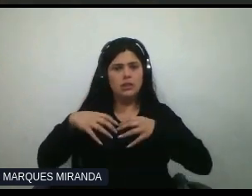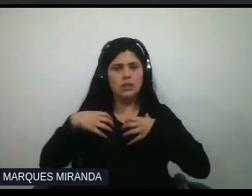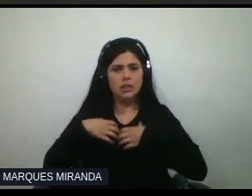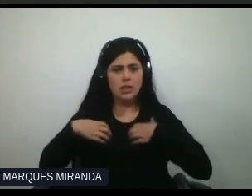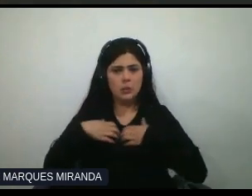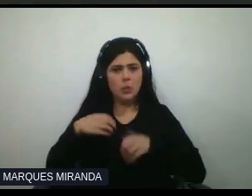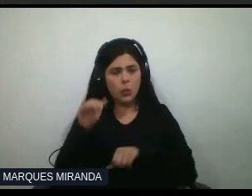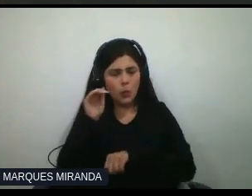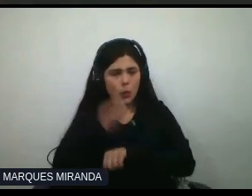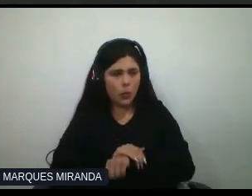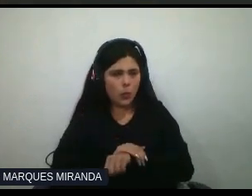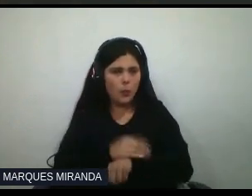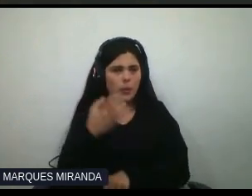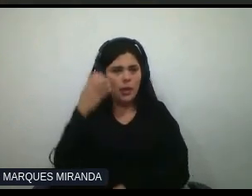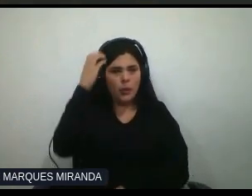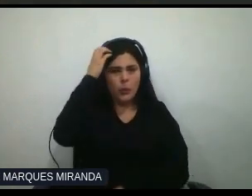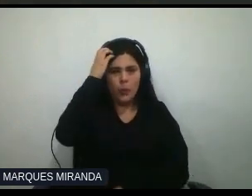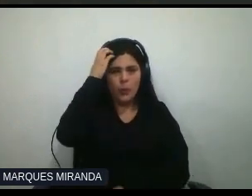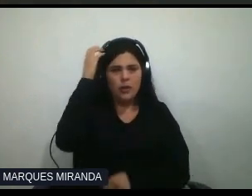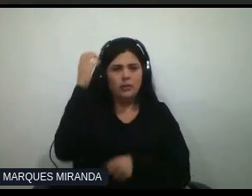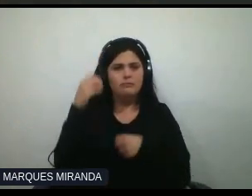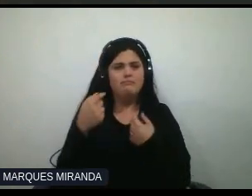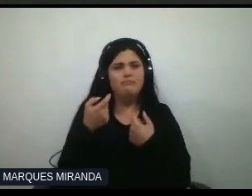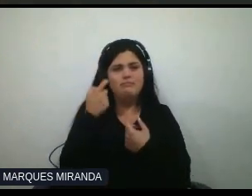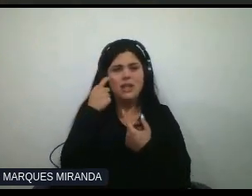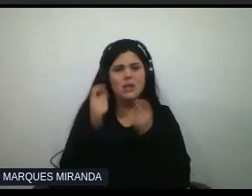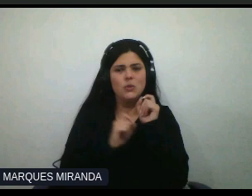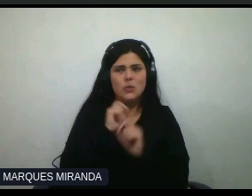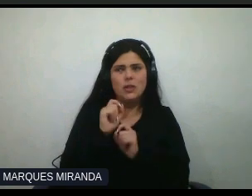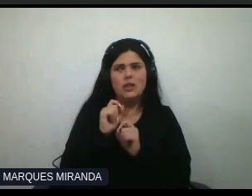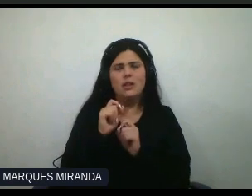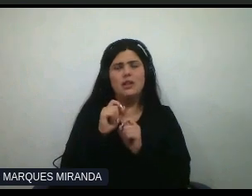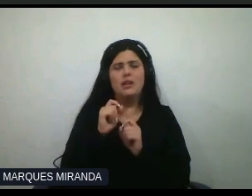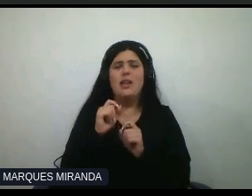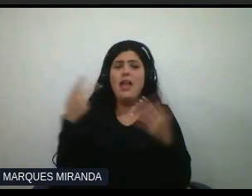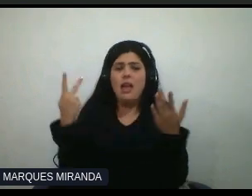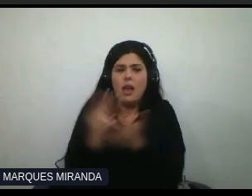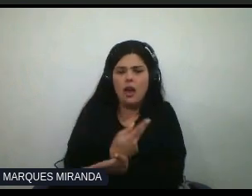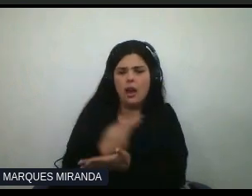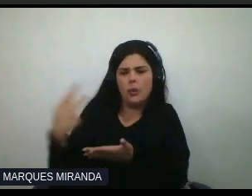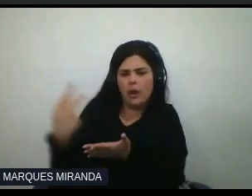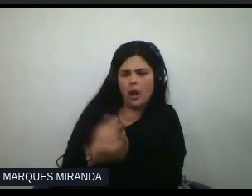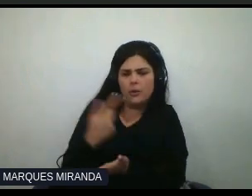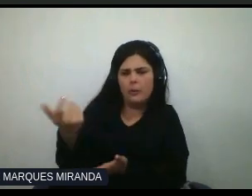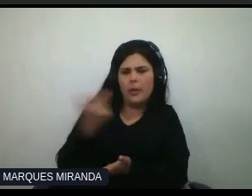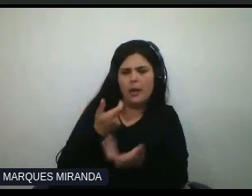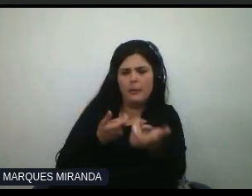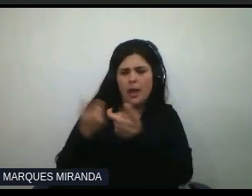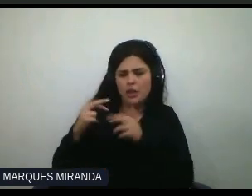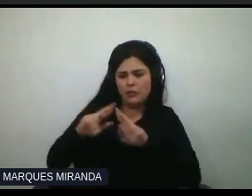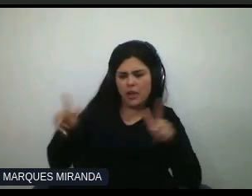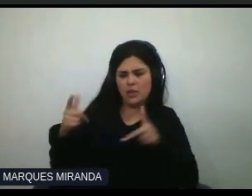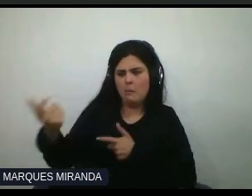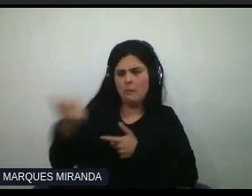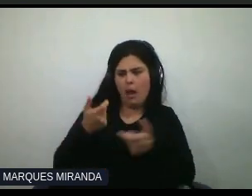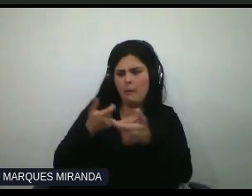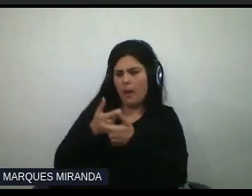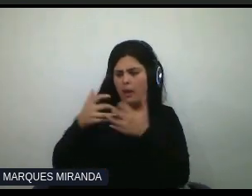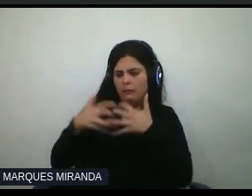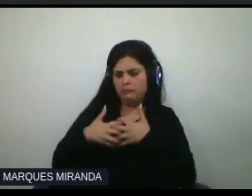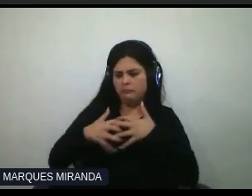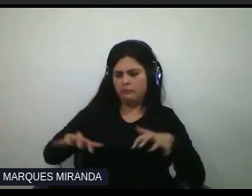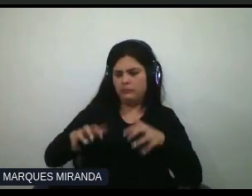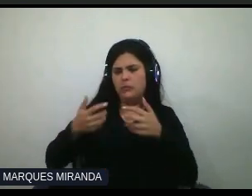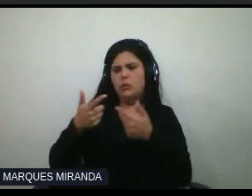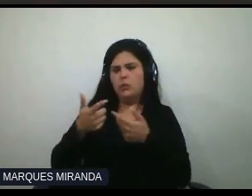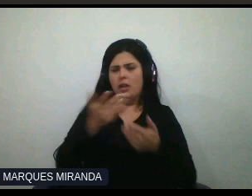culpa. Porque a gente ou foi ouvindo, poxa, isso é errado, você é diferente, você não se enquadra, nossa, você não